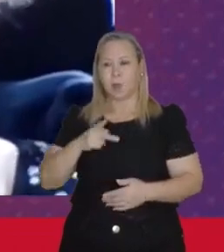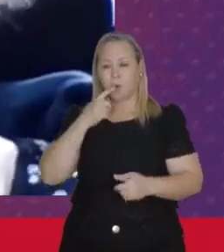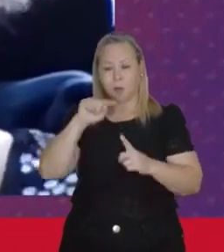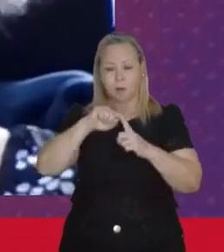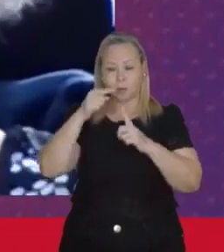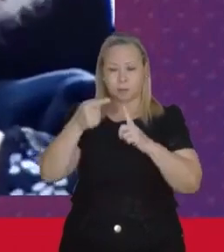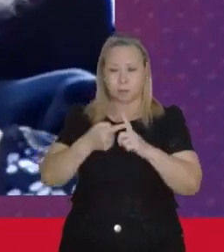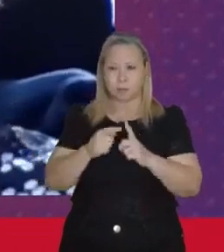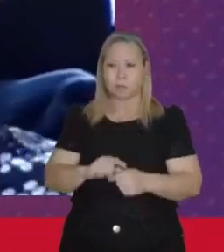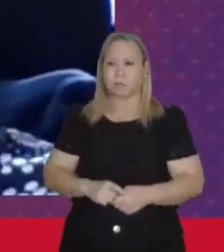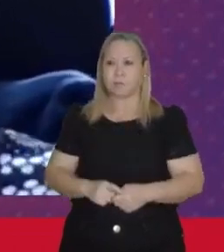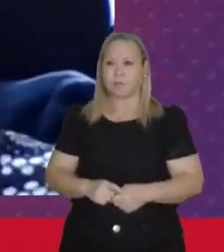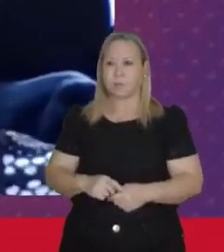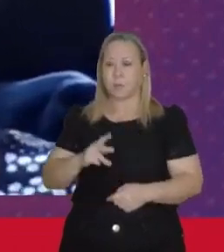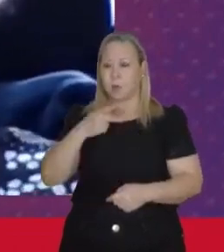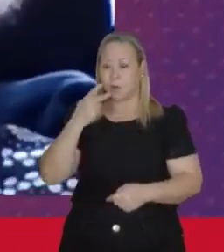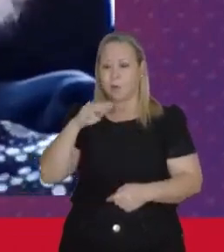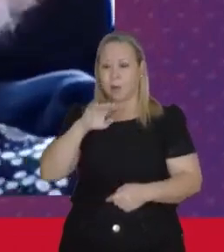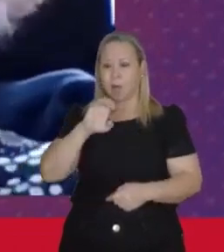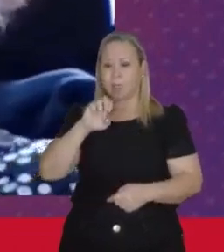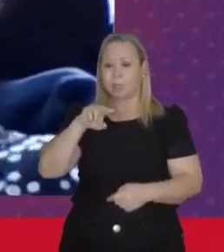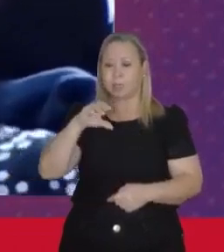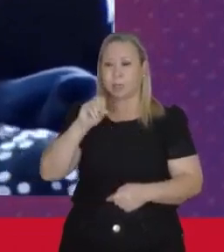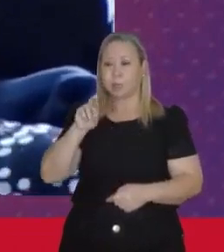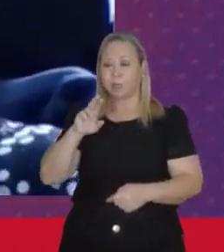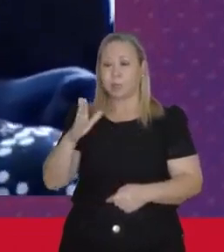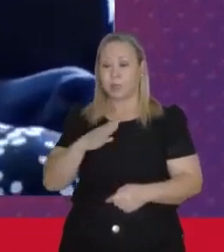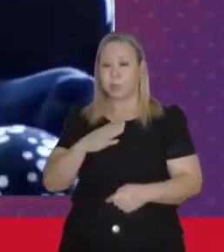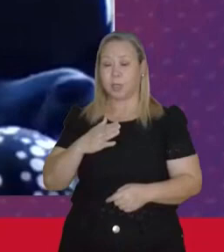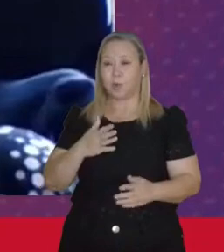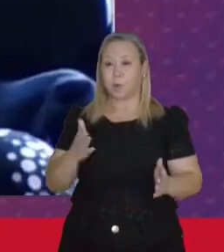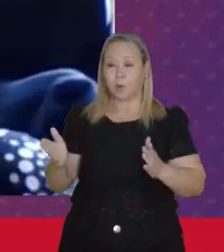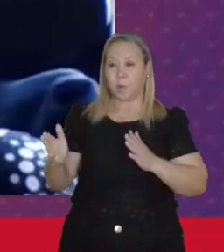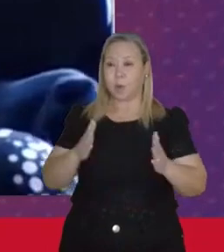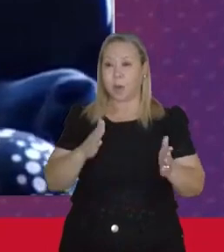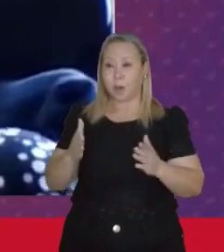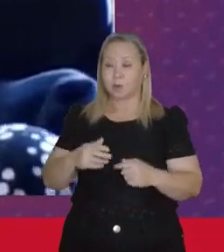climatério, menopausa, sexualidade,